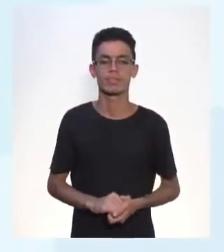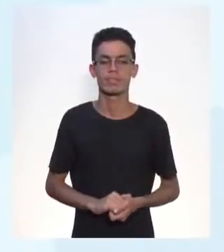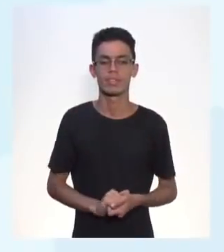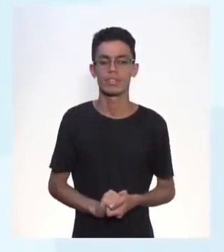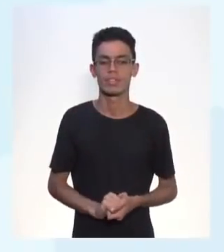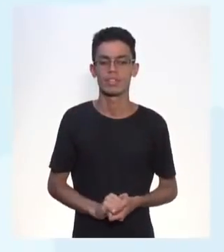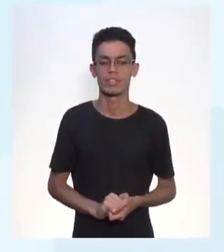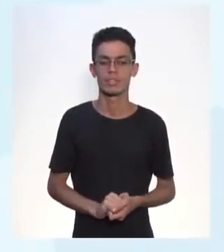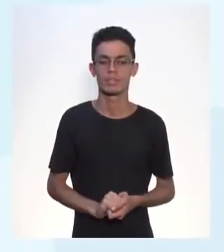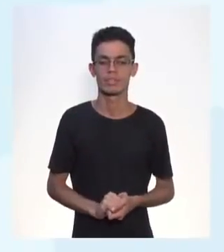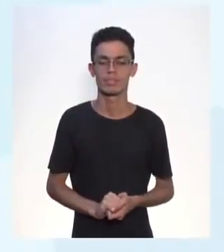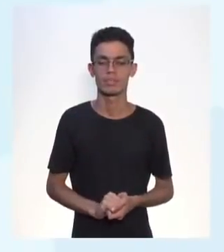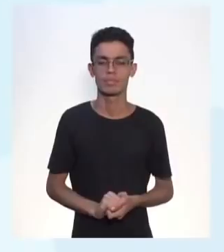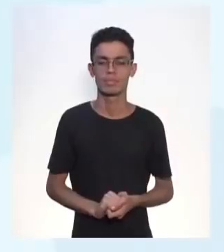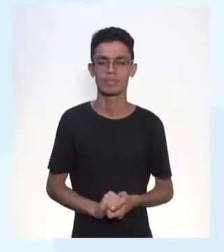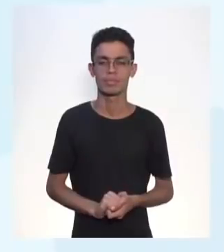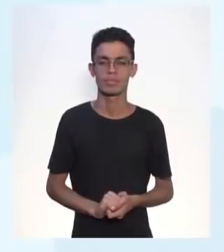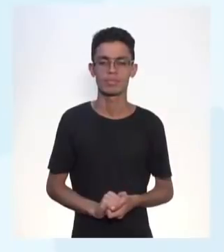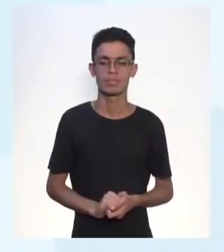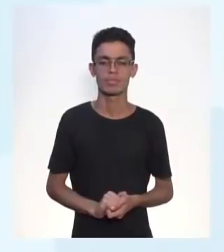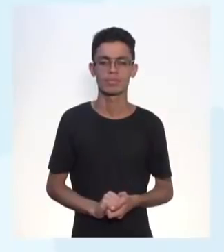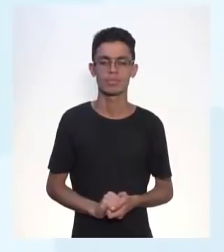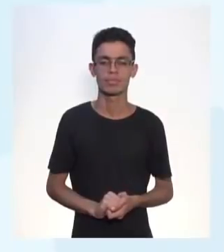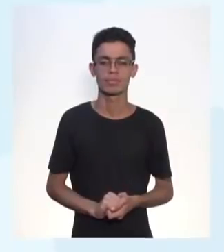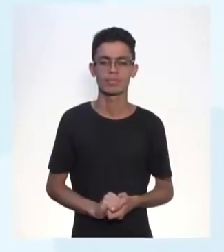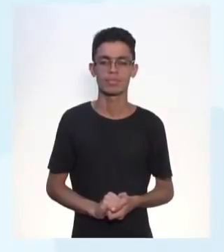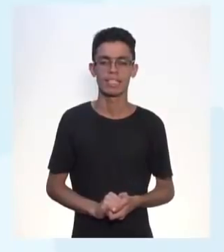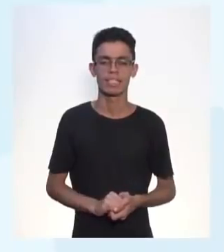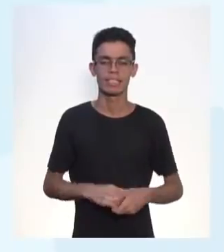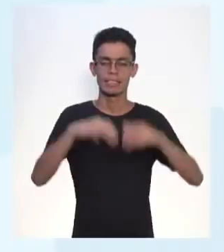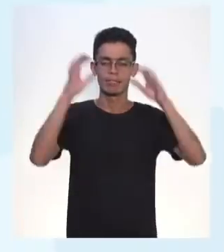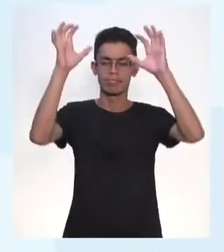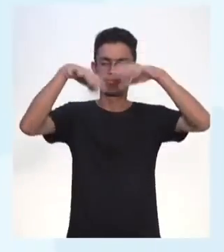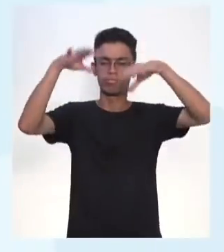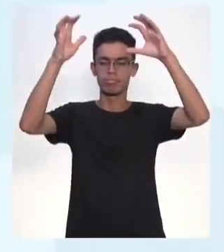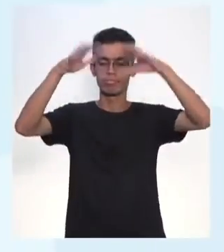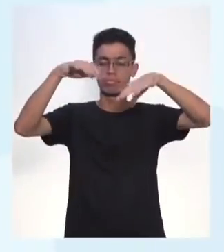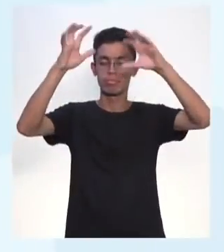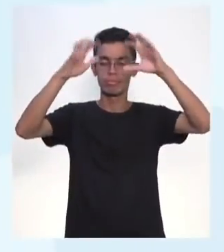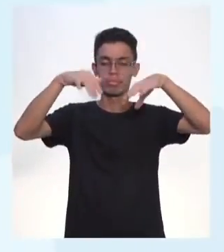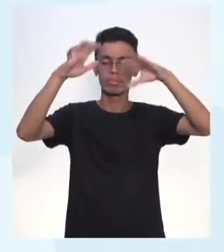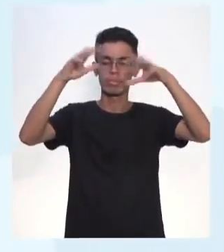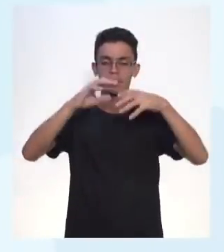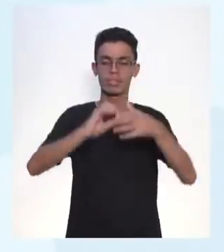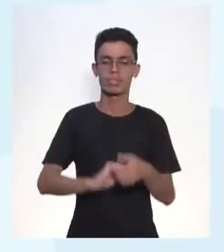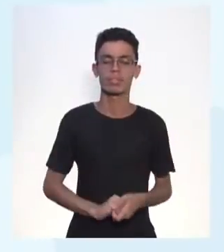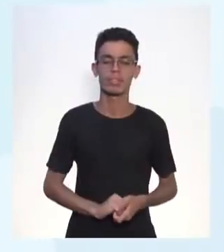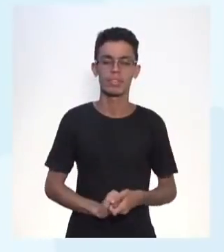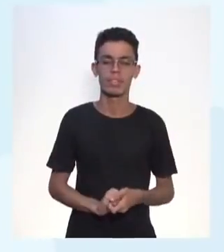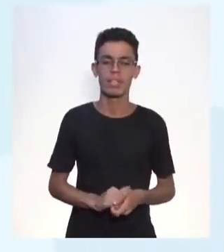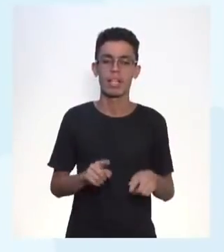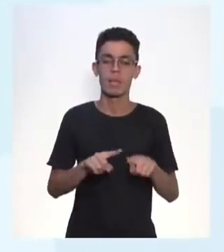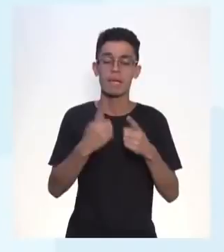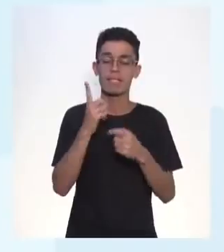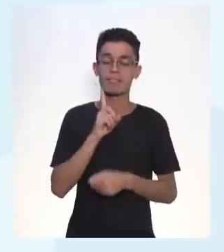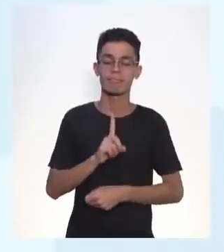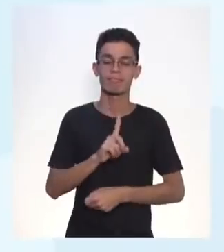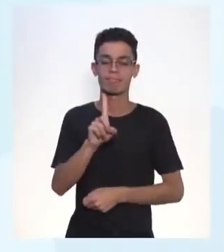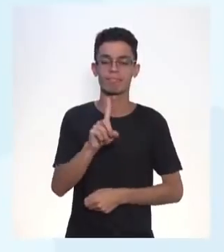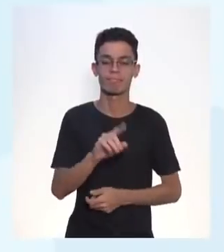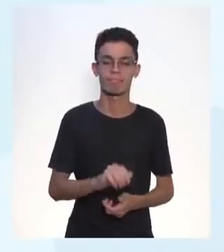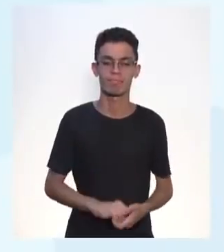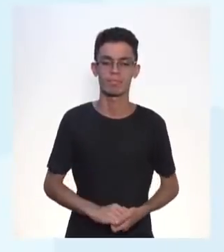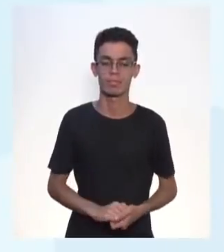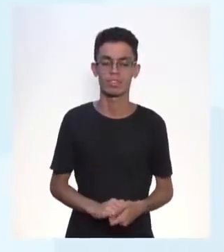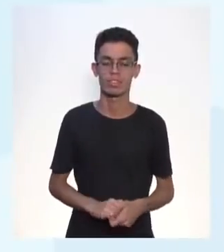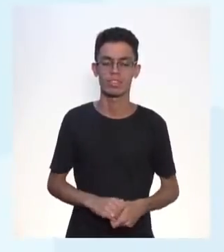raining, but I went to the club. Estava chovendo, mas eu fui ao clube. Né? Eu fui aí ao clube. Tudo bem?